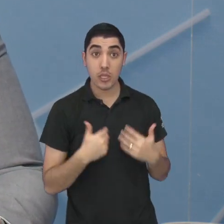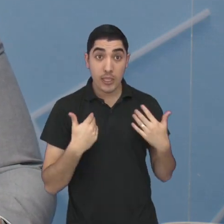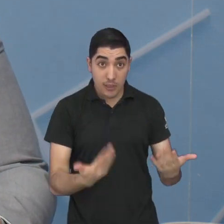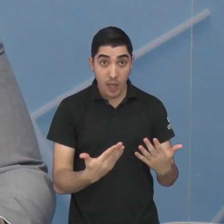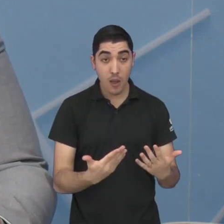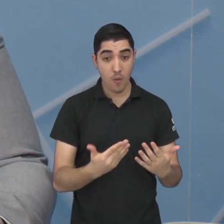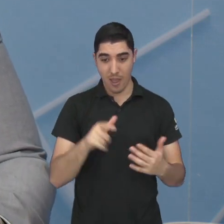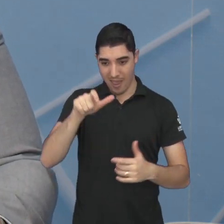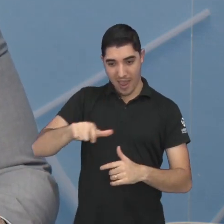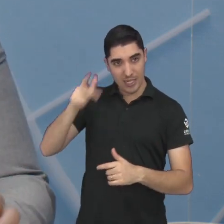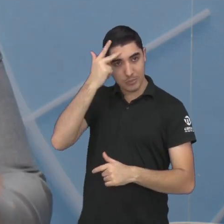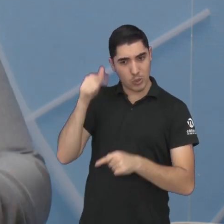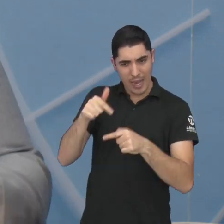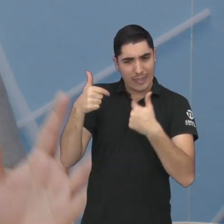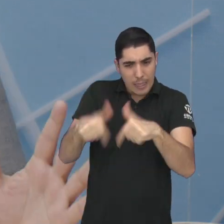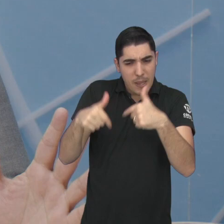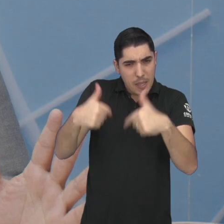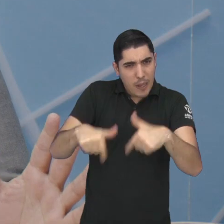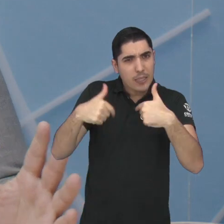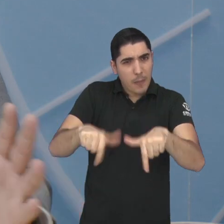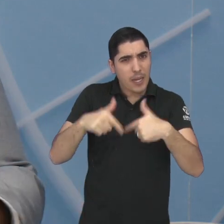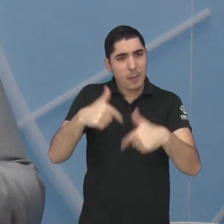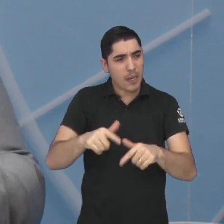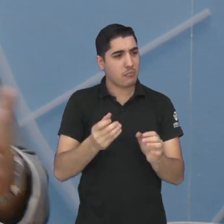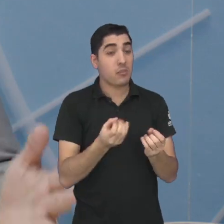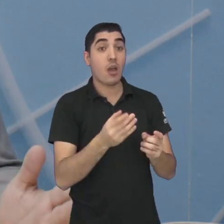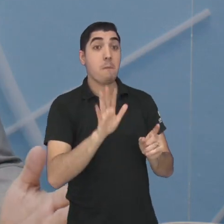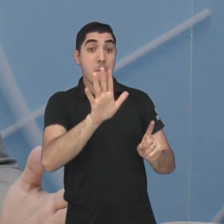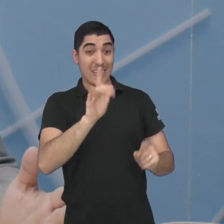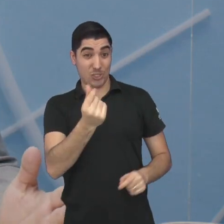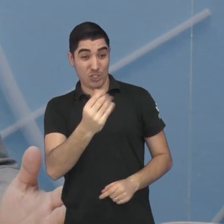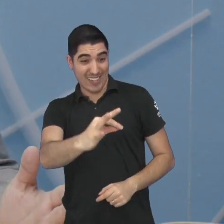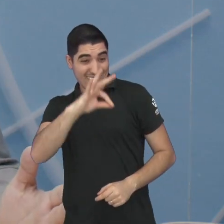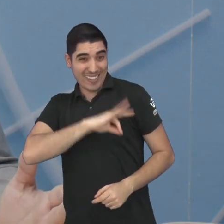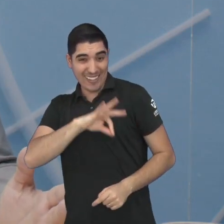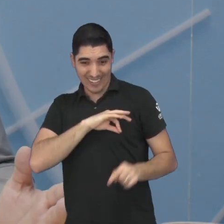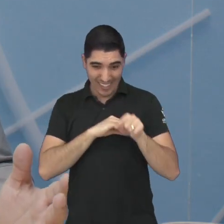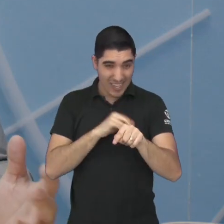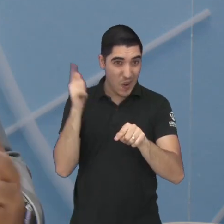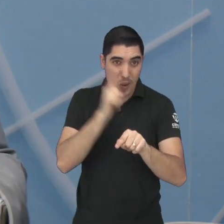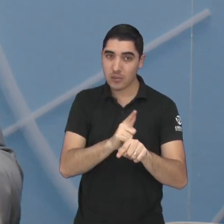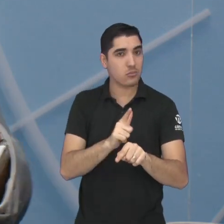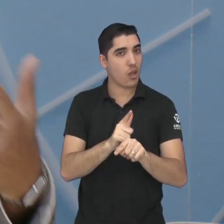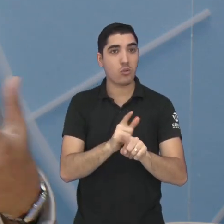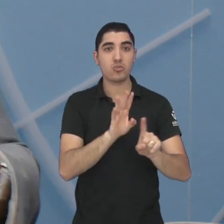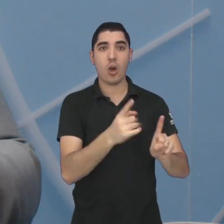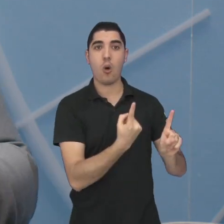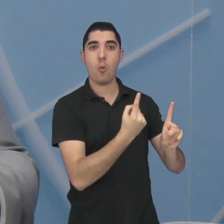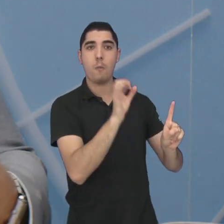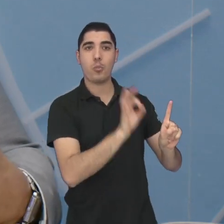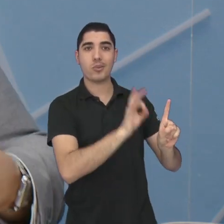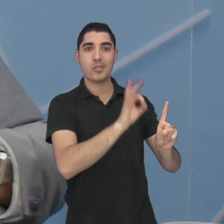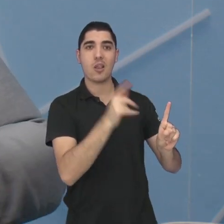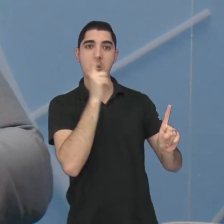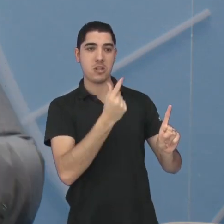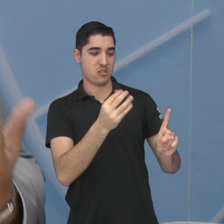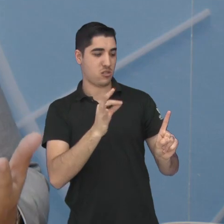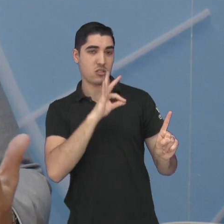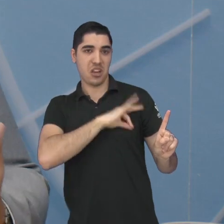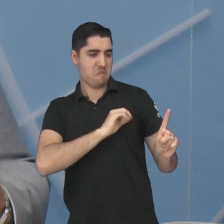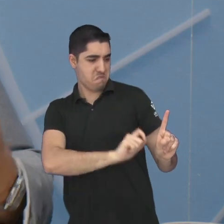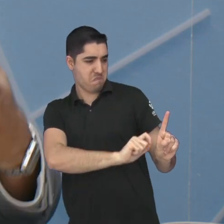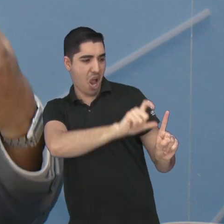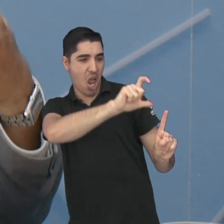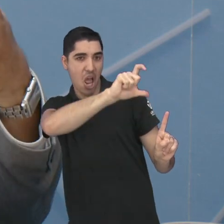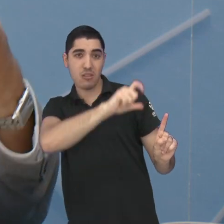chega a elas. Por isso que o senhor falou é central. A questão é a distribuição. E a gente não pode pensar em políticas ou em